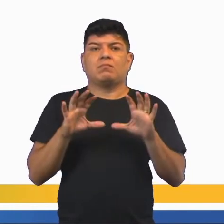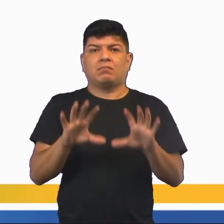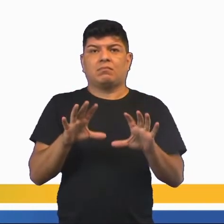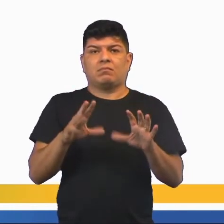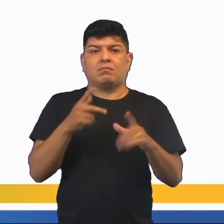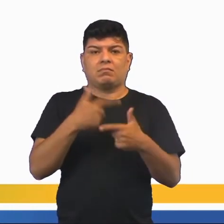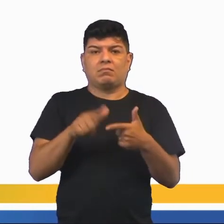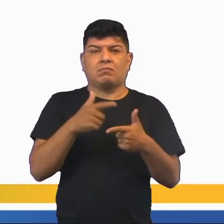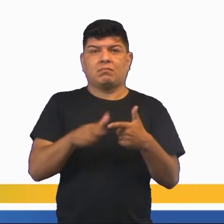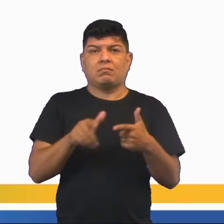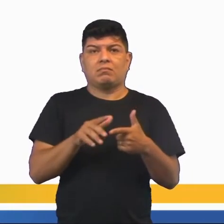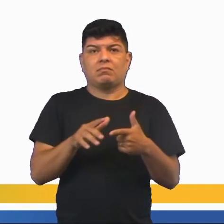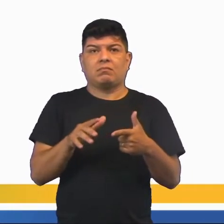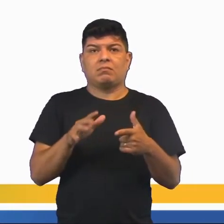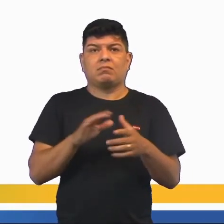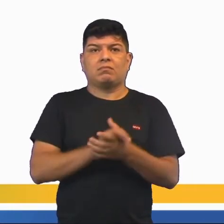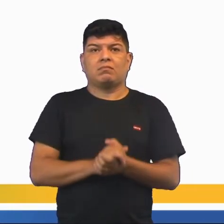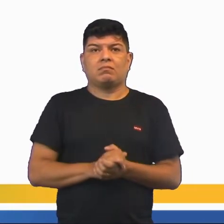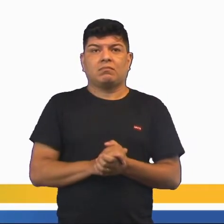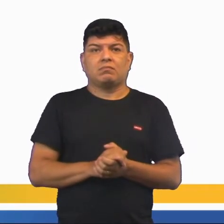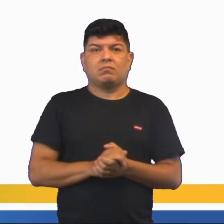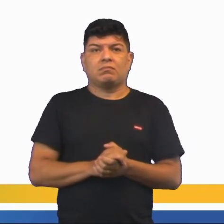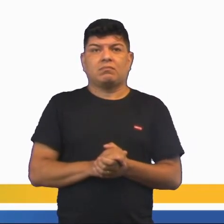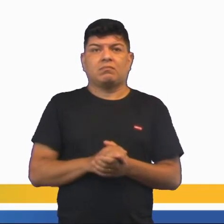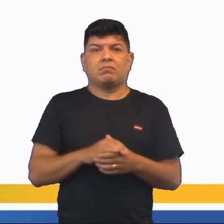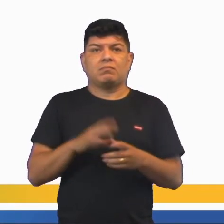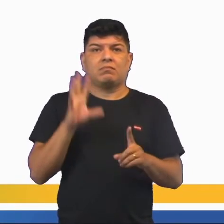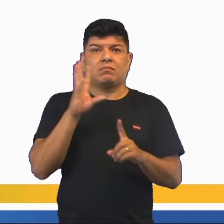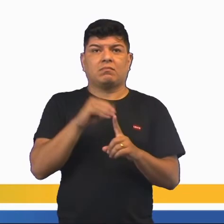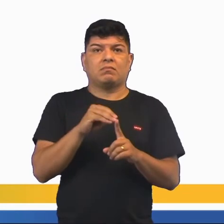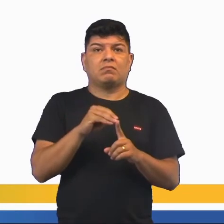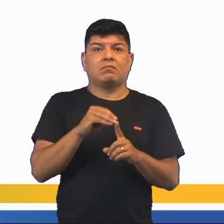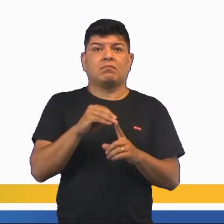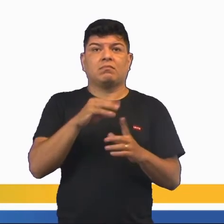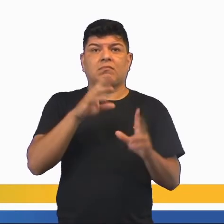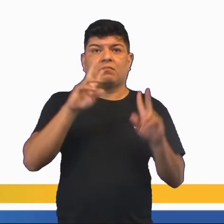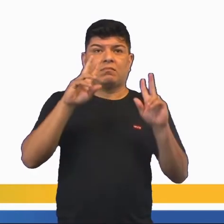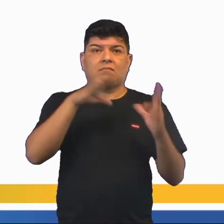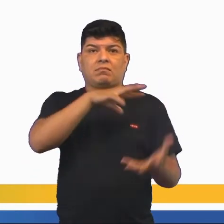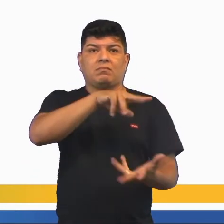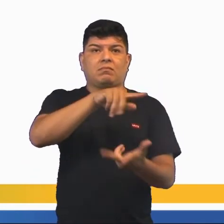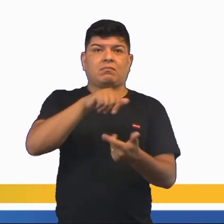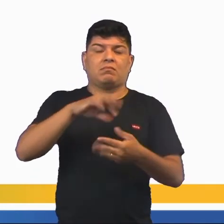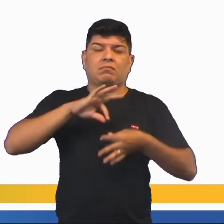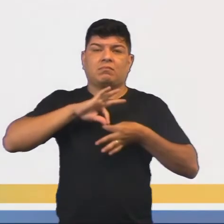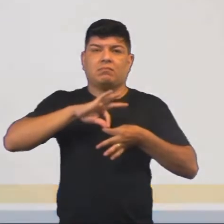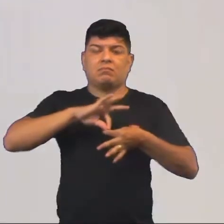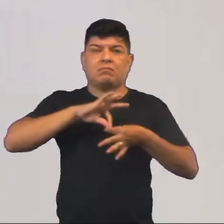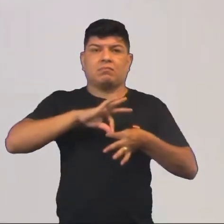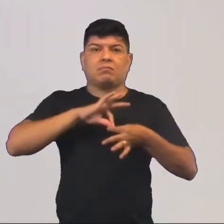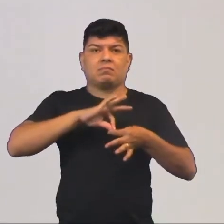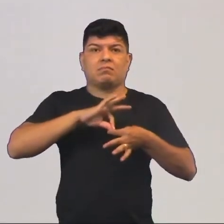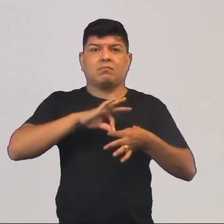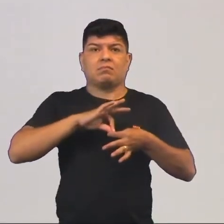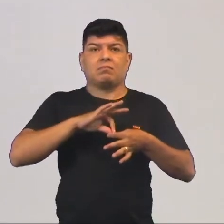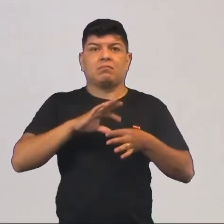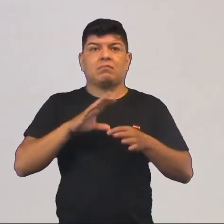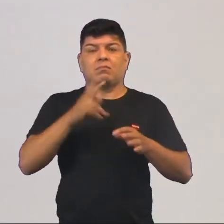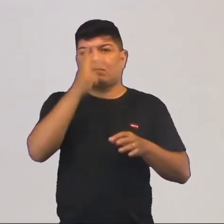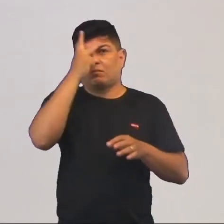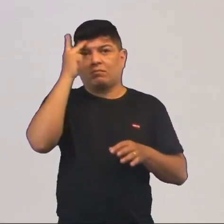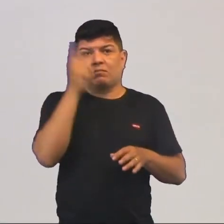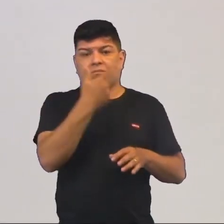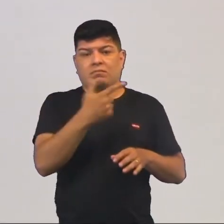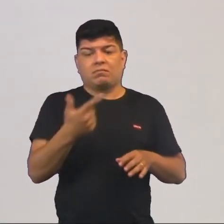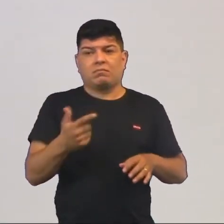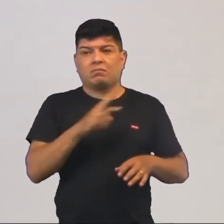esses problemas, esses conflitos. Ela deve objetivar a humanização e a espiritualidade. Até pessoas que